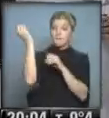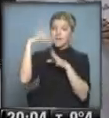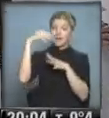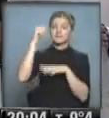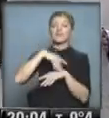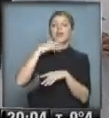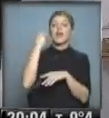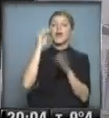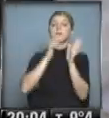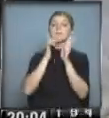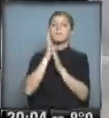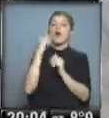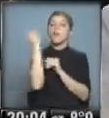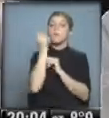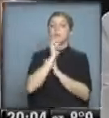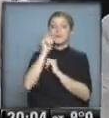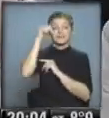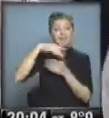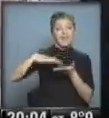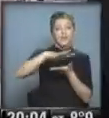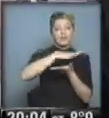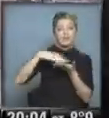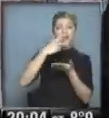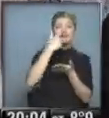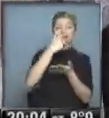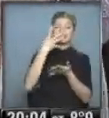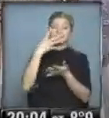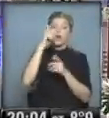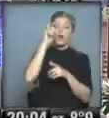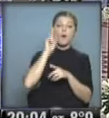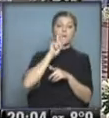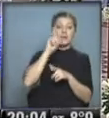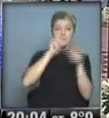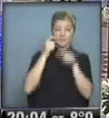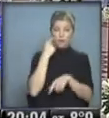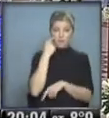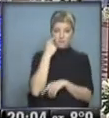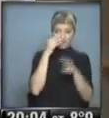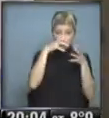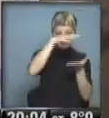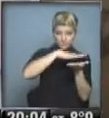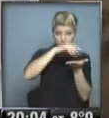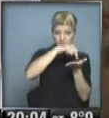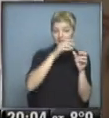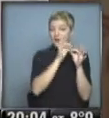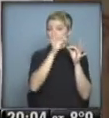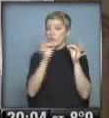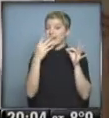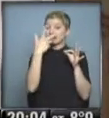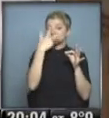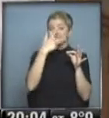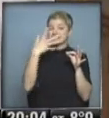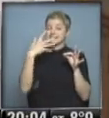Brasil. Esta ciudad tiene 35 mil habitantes, está a mais de 300 quilômetros do Rio de Janeiro e pertenece a São